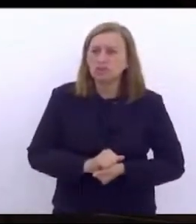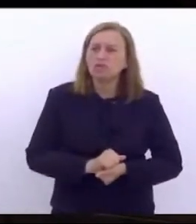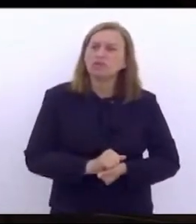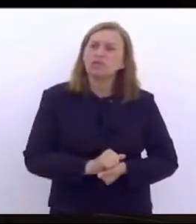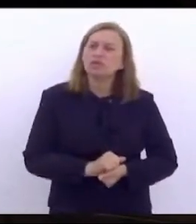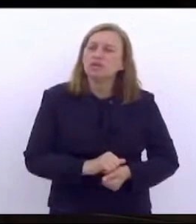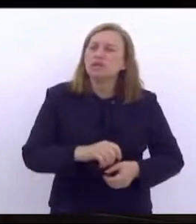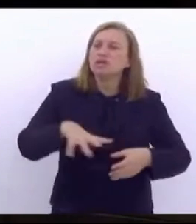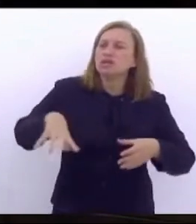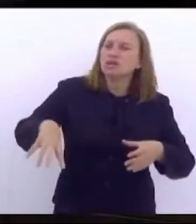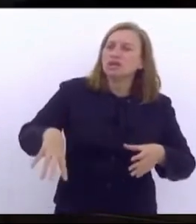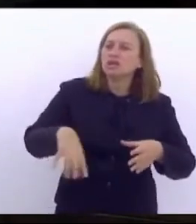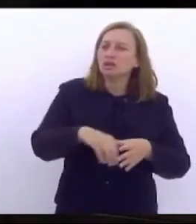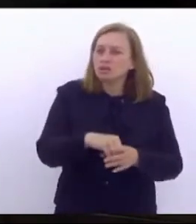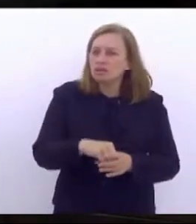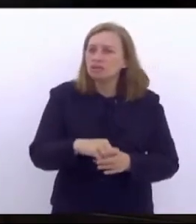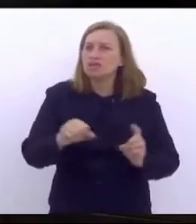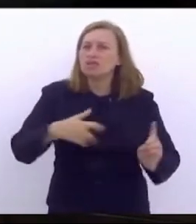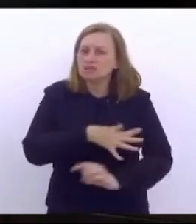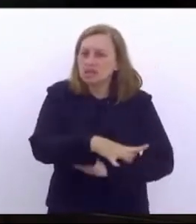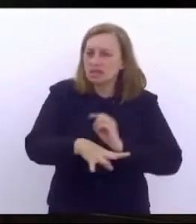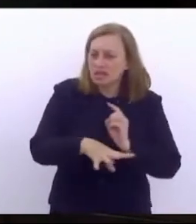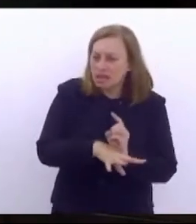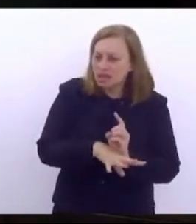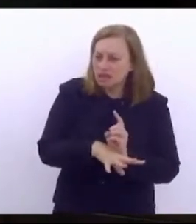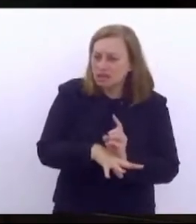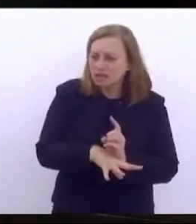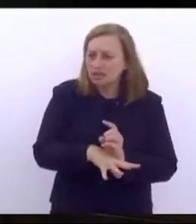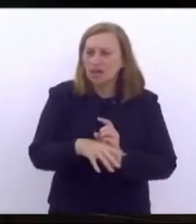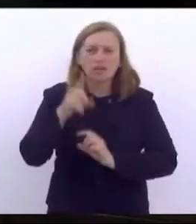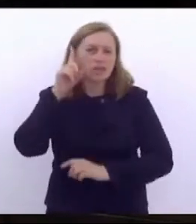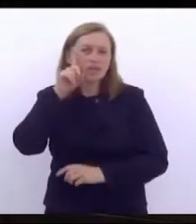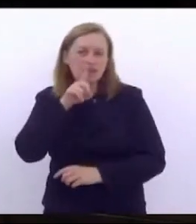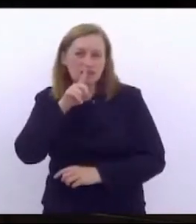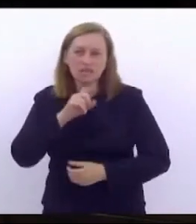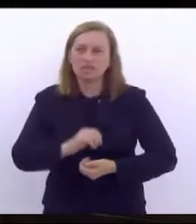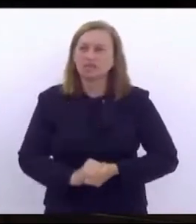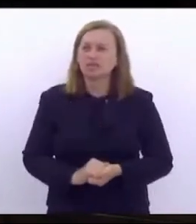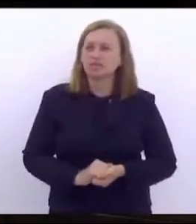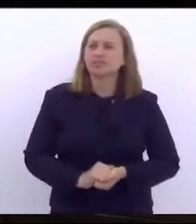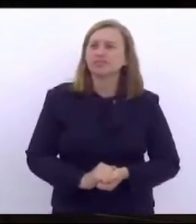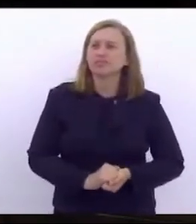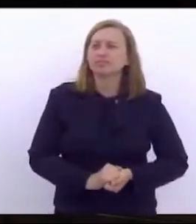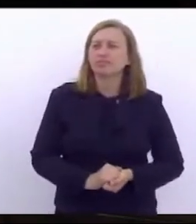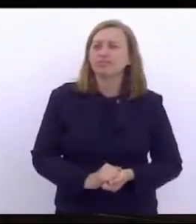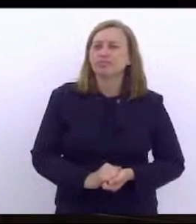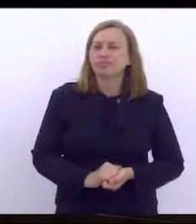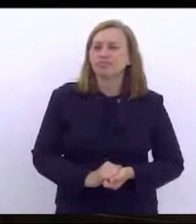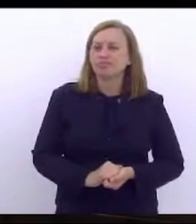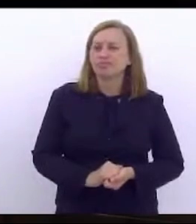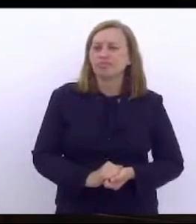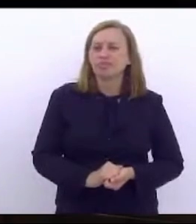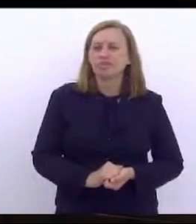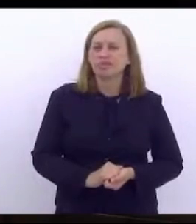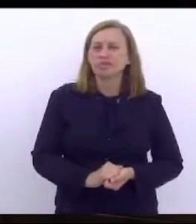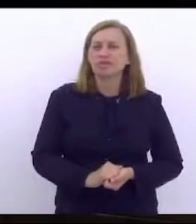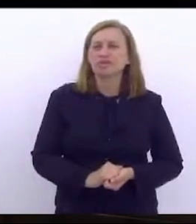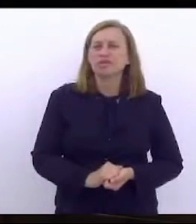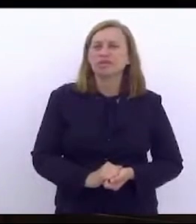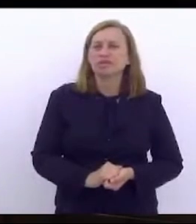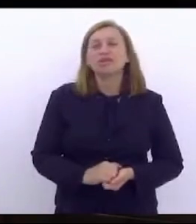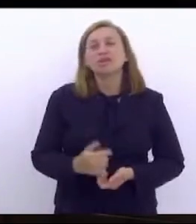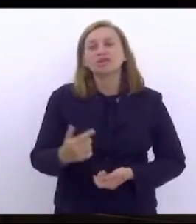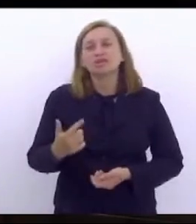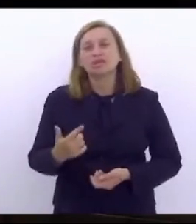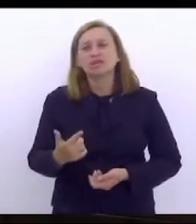membro da Sociedade Americana de Eugenia. Se você colocar qualquer Google, você acha já a história dele. Né? Depois